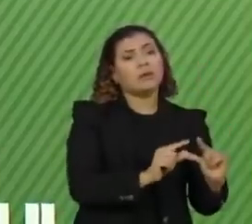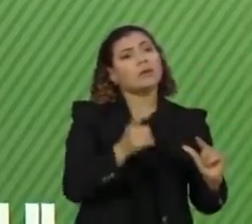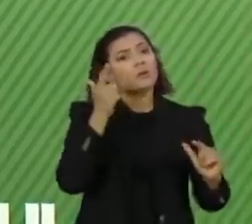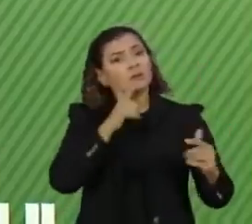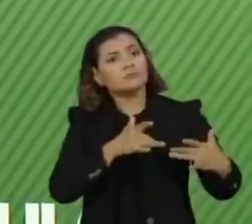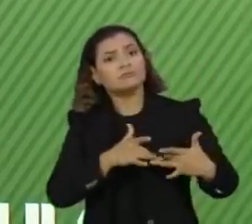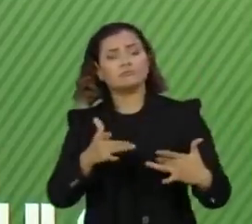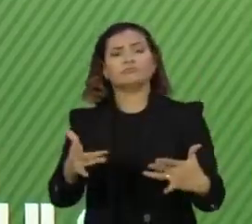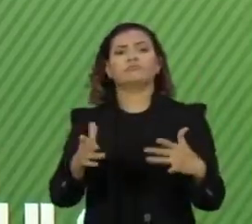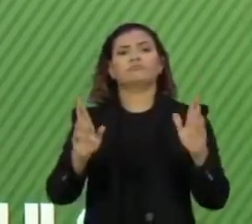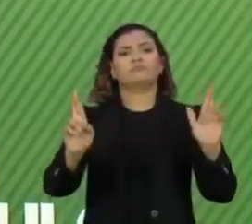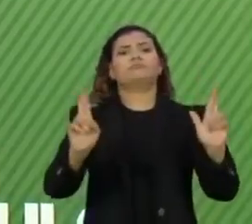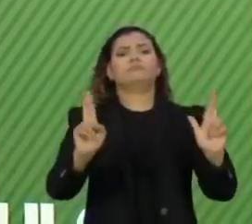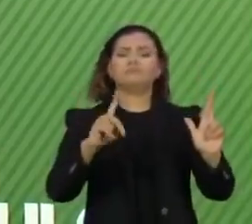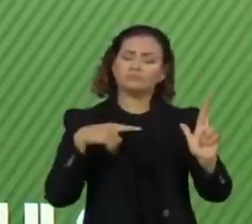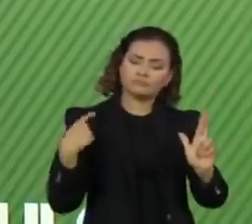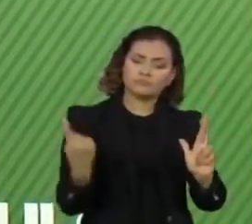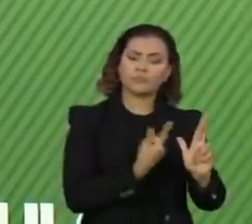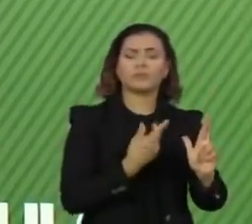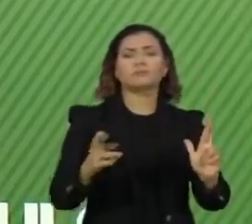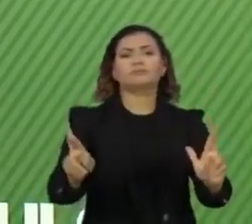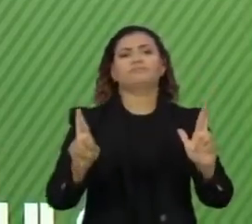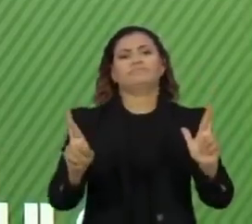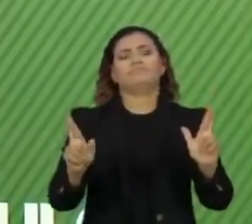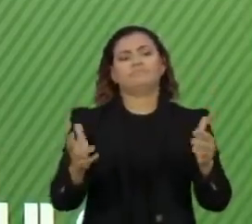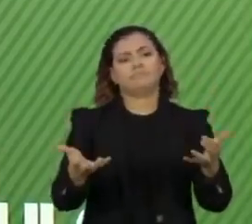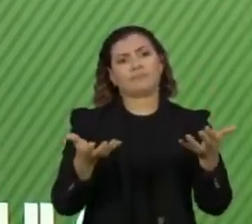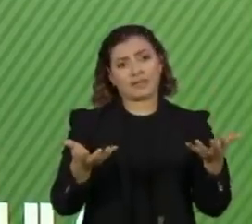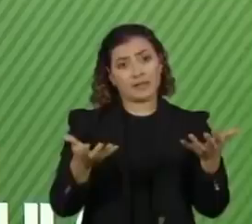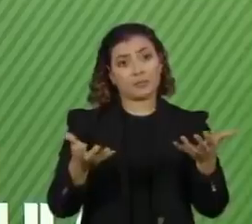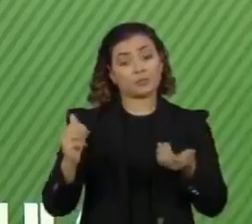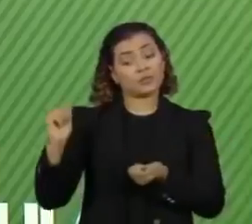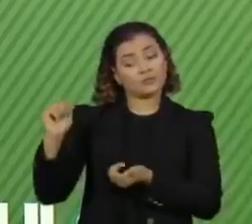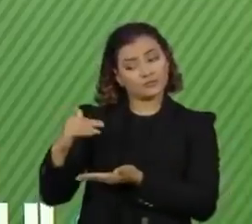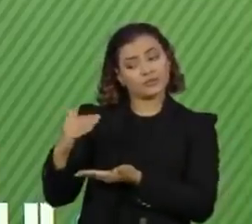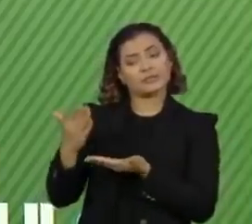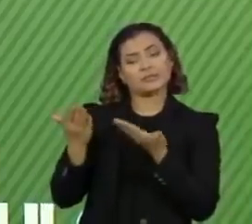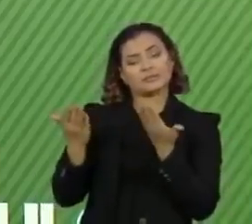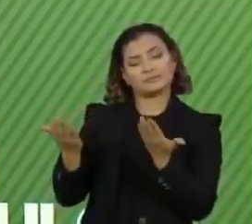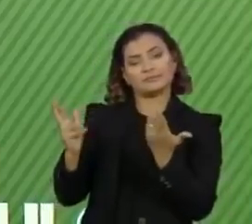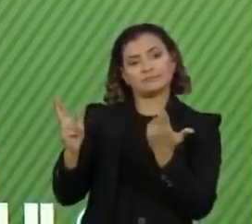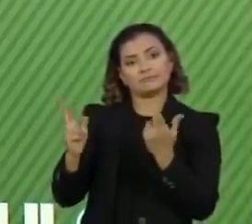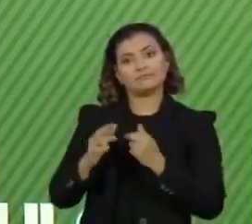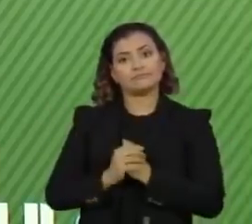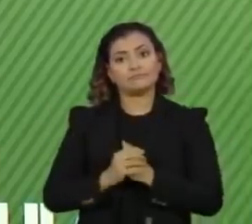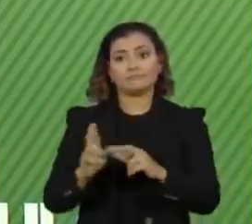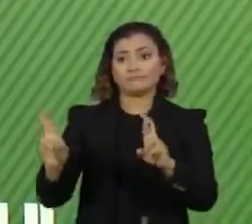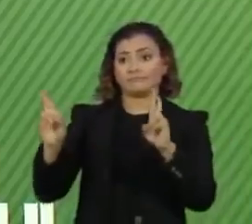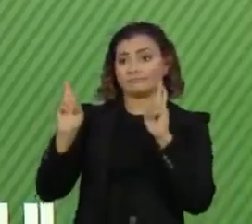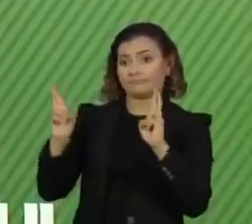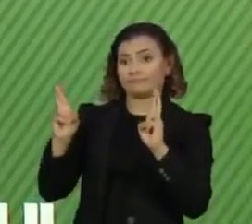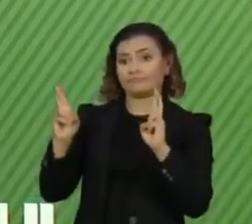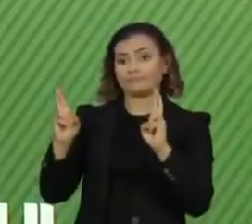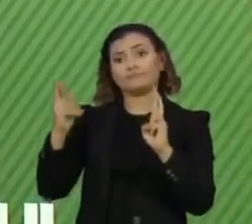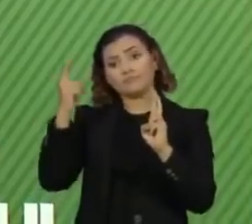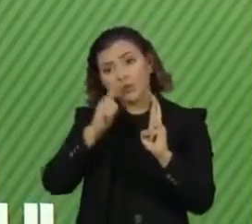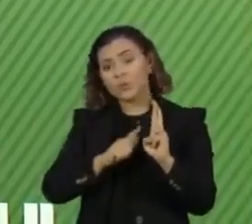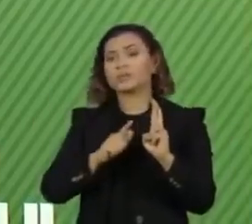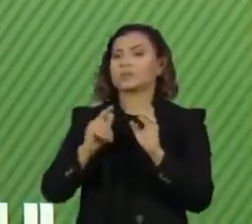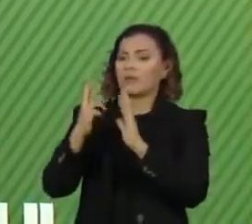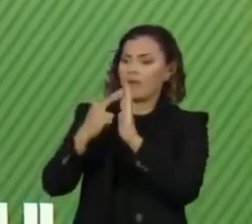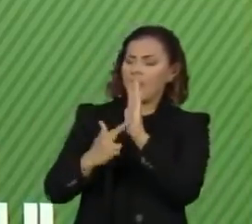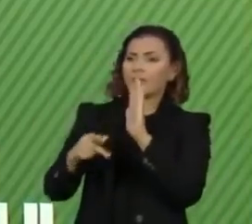solidariedade. É o que nós esperamos da Agência Nacional de Vigilância Sanitária. Seguir os critérios